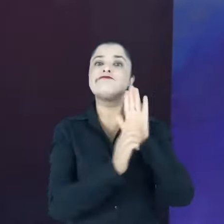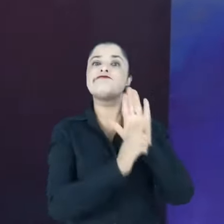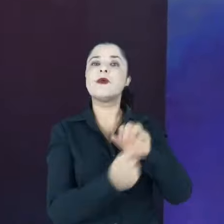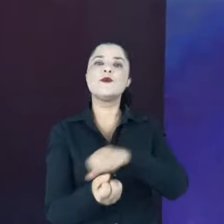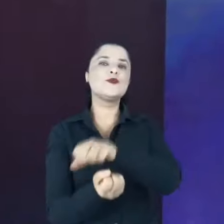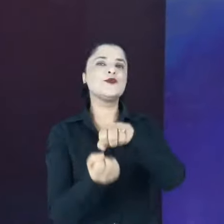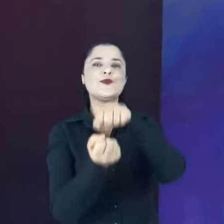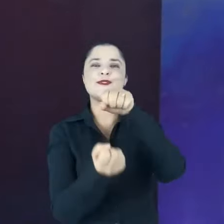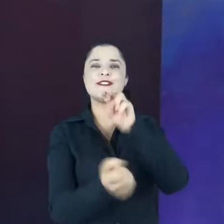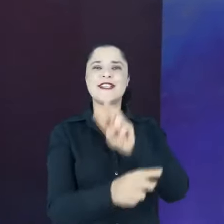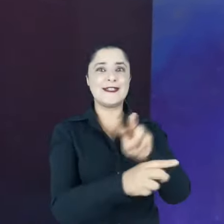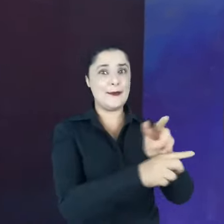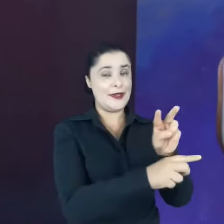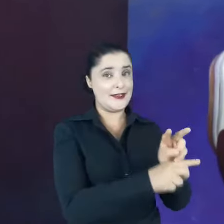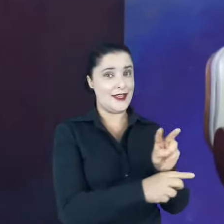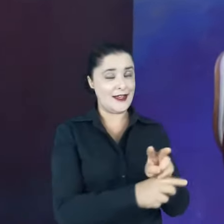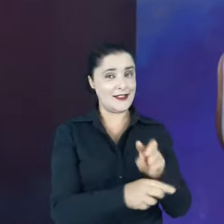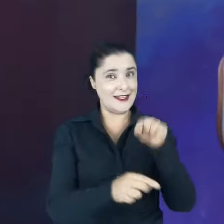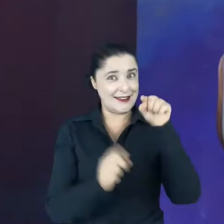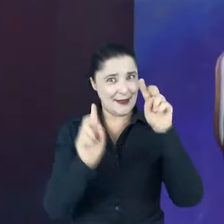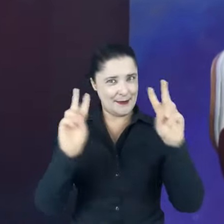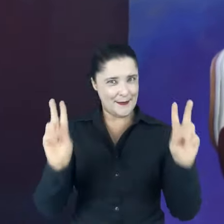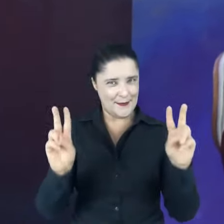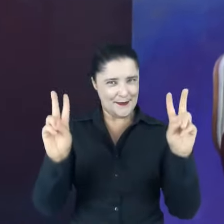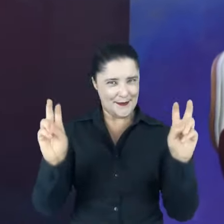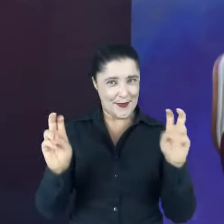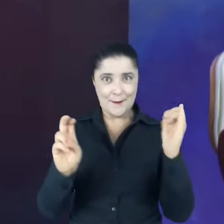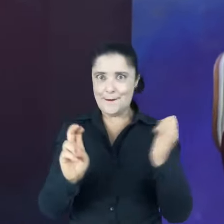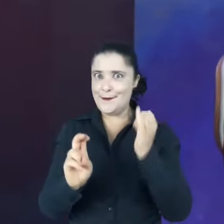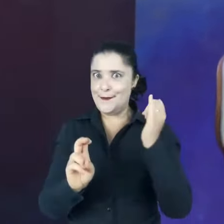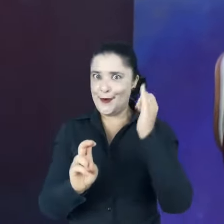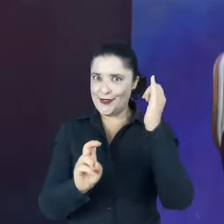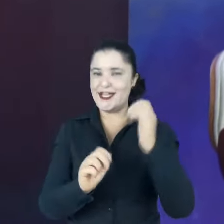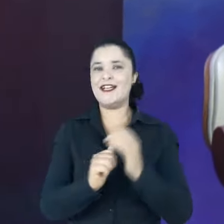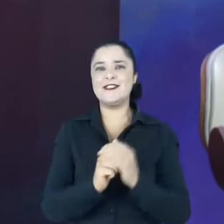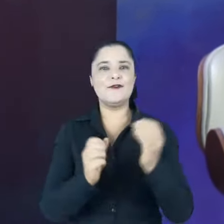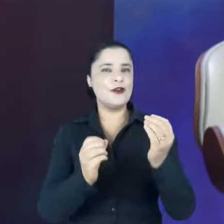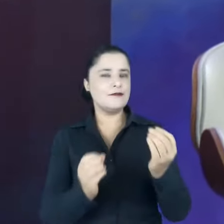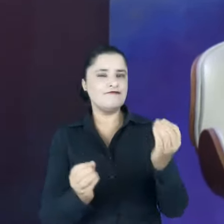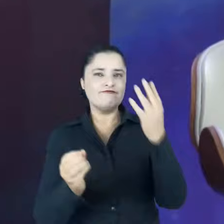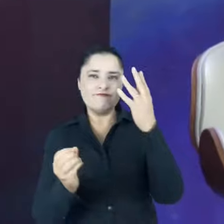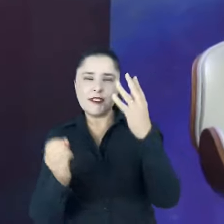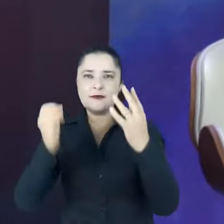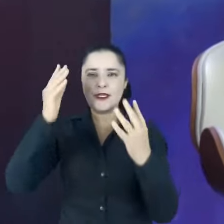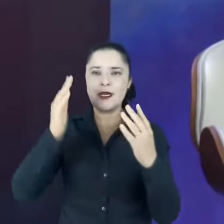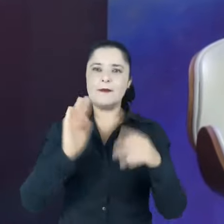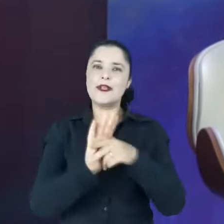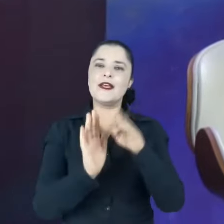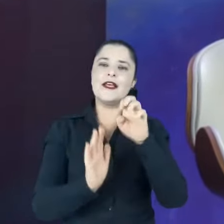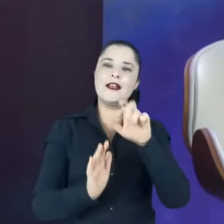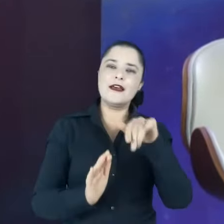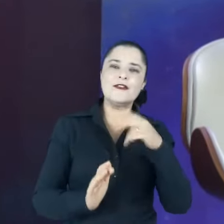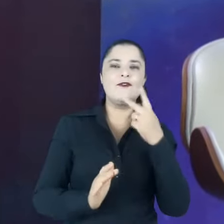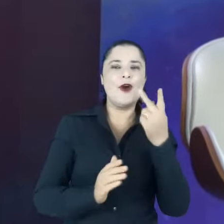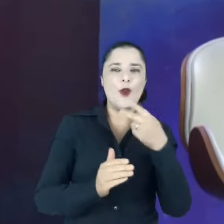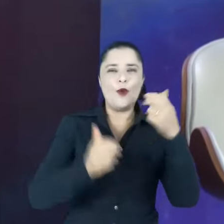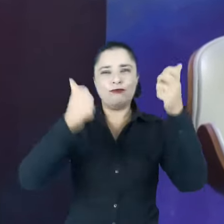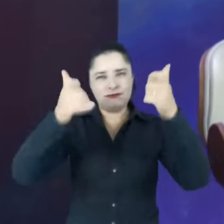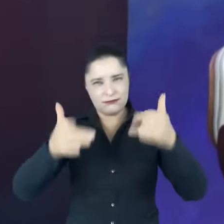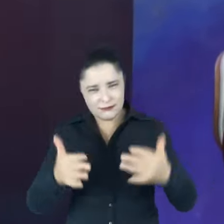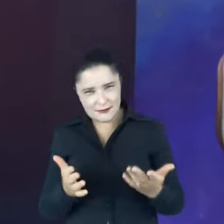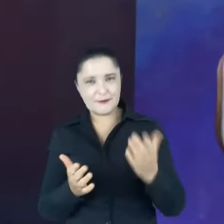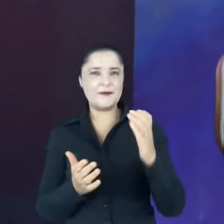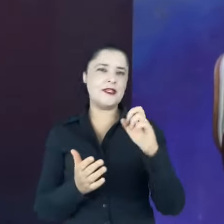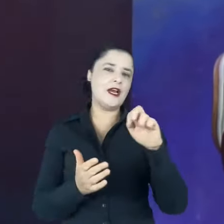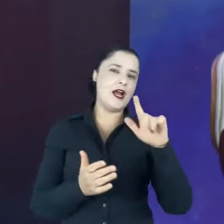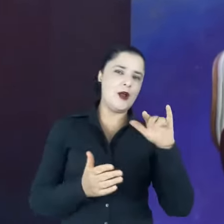vai ser muito importante, né? A gente já foi inspirado essa manhã pelo que a Elane nos falou, né? Pelo Carlo agora. E agora é